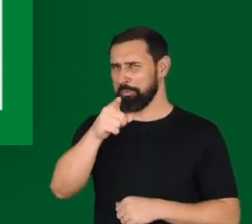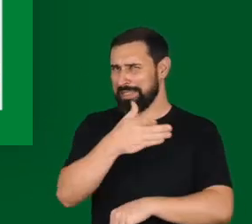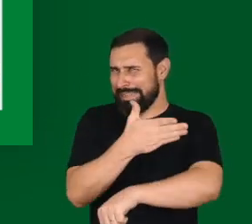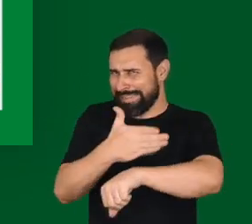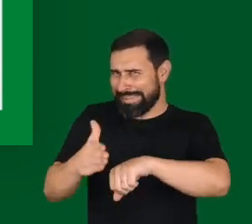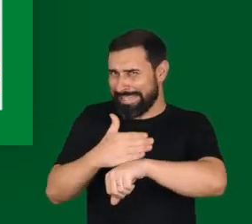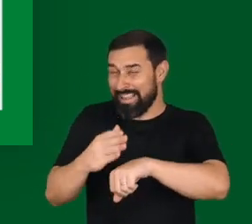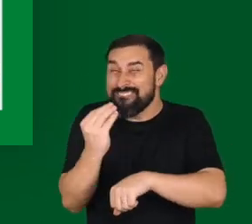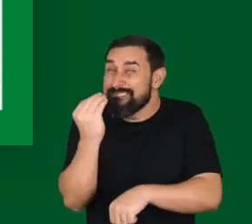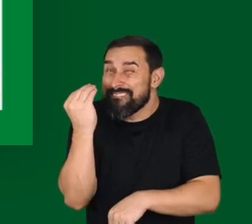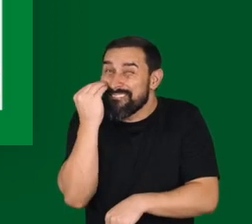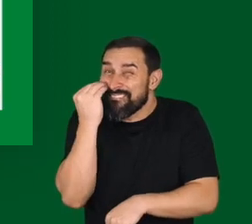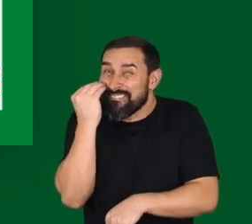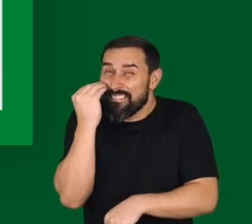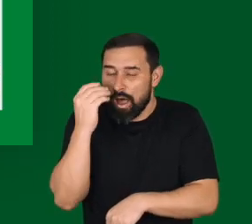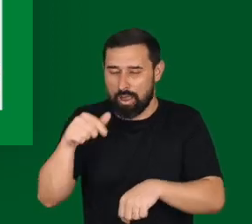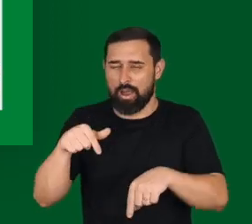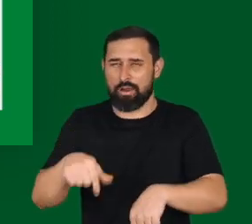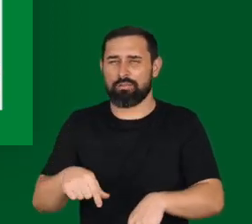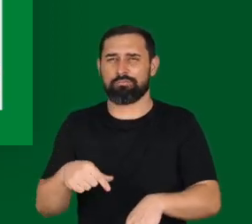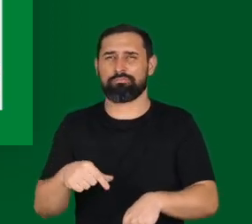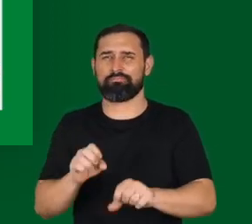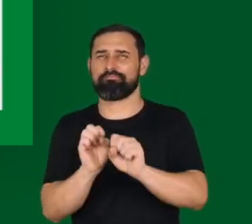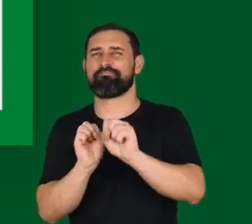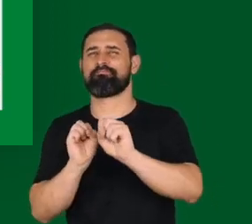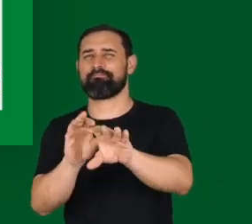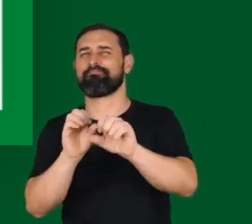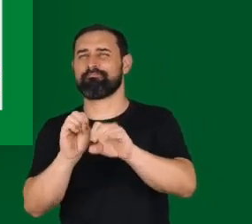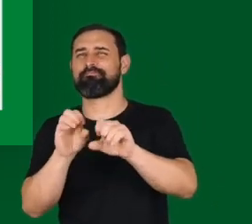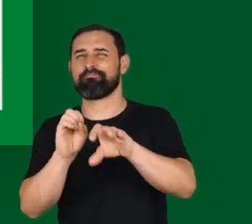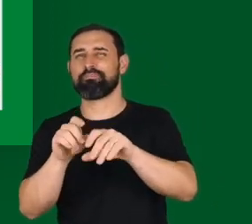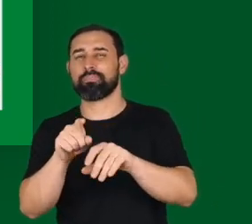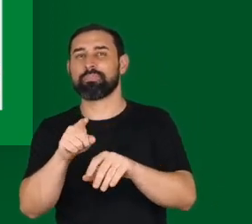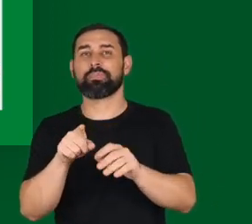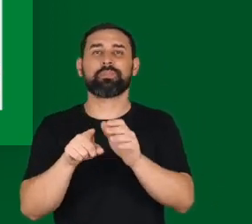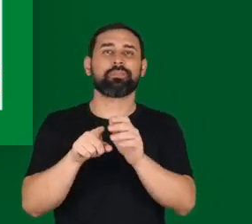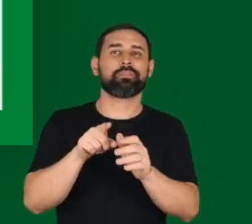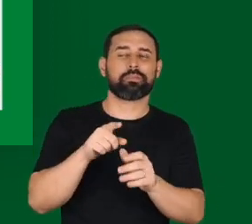Na prática, quando vocês vierem aqui para o núcleo de educação, a gente vai ter uma